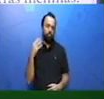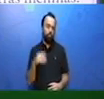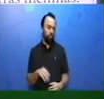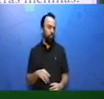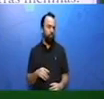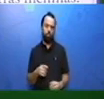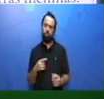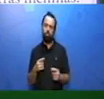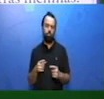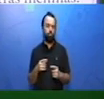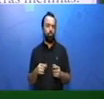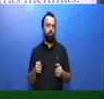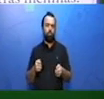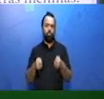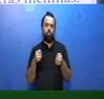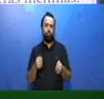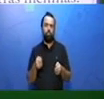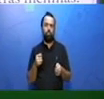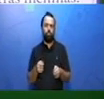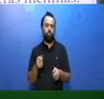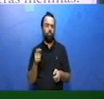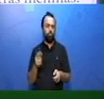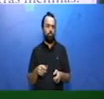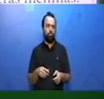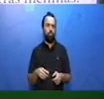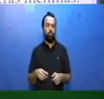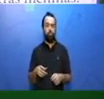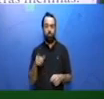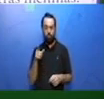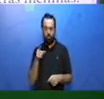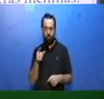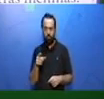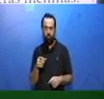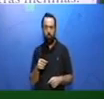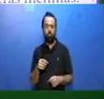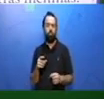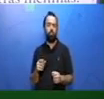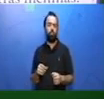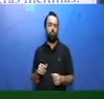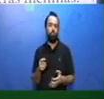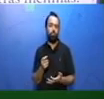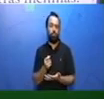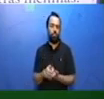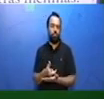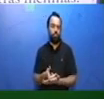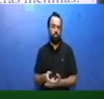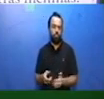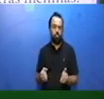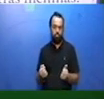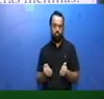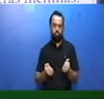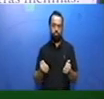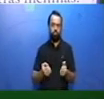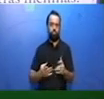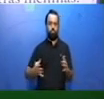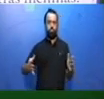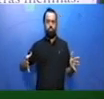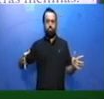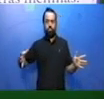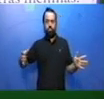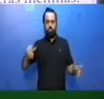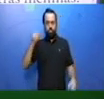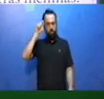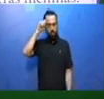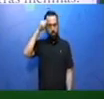tinha carruagem. Comprara um grande automóvel preto que fazia sucesso por onde passava.